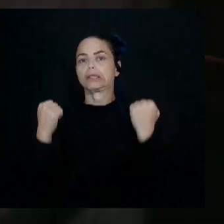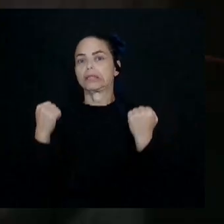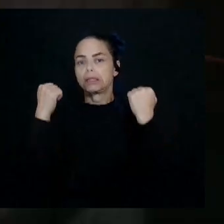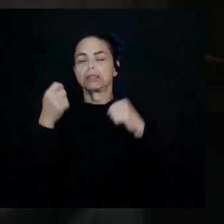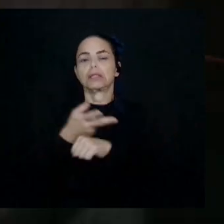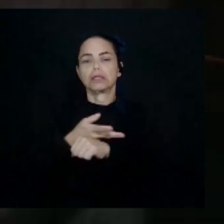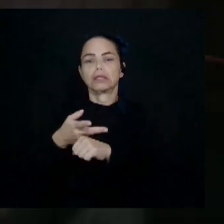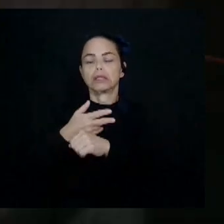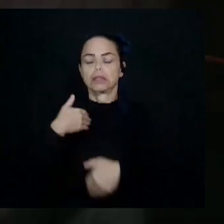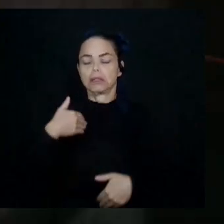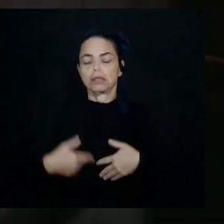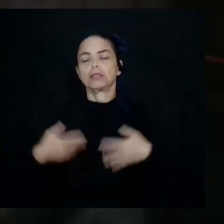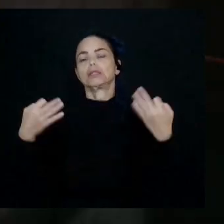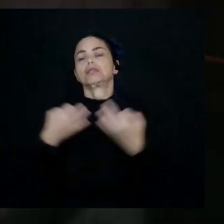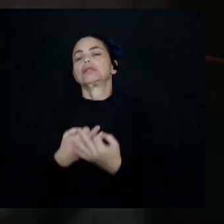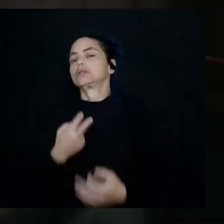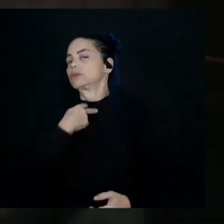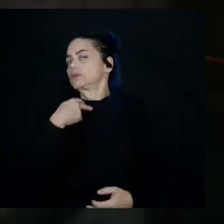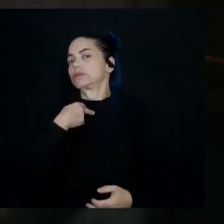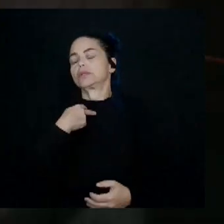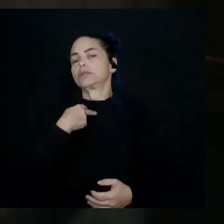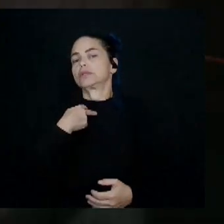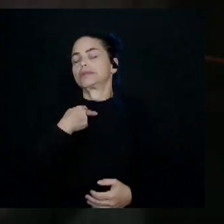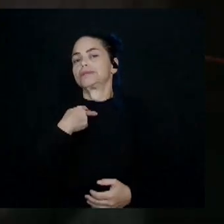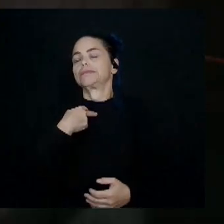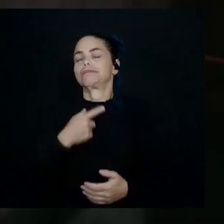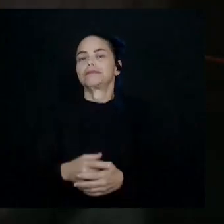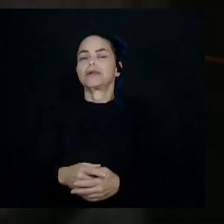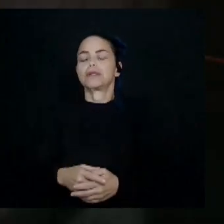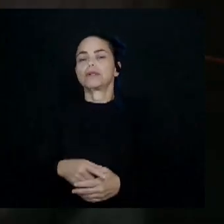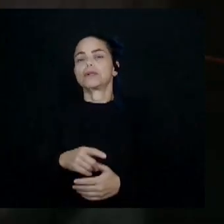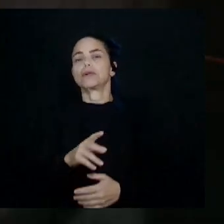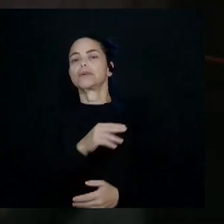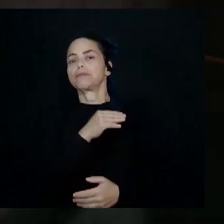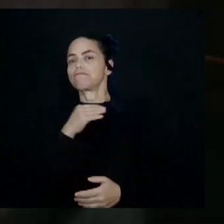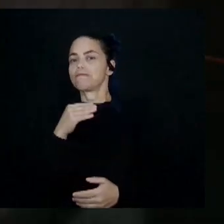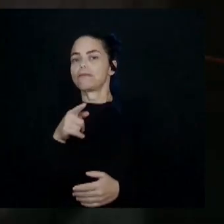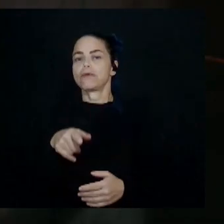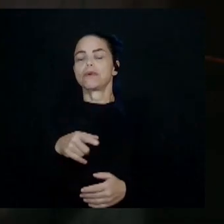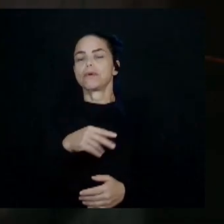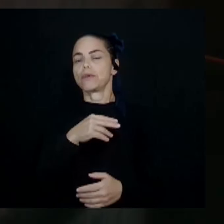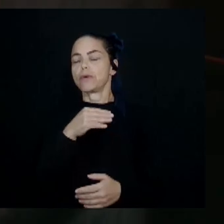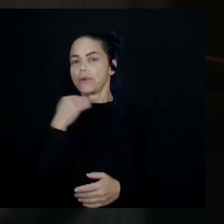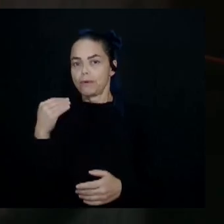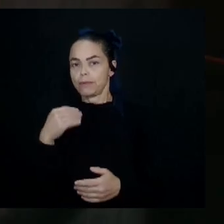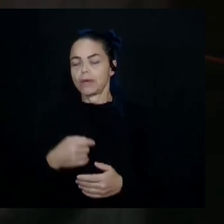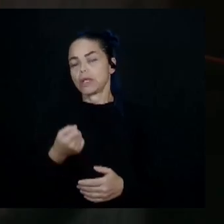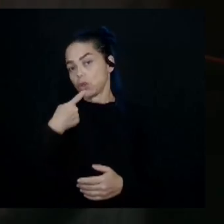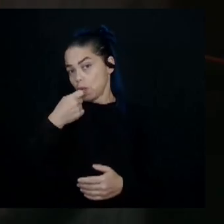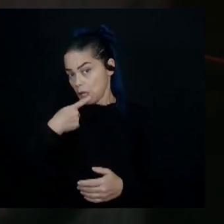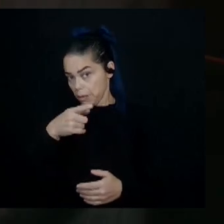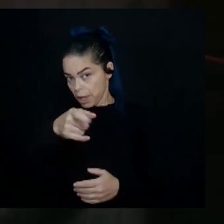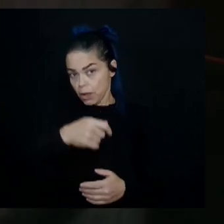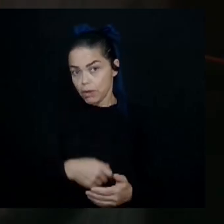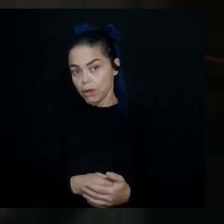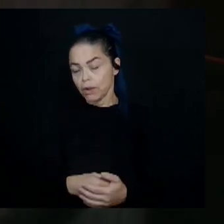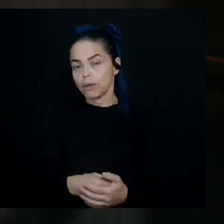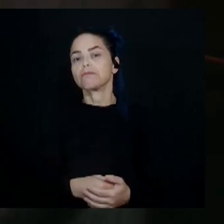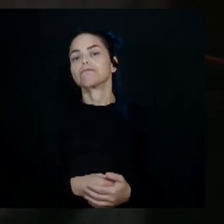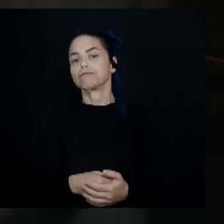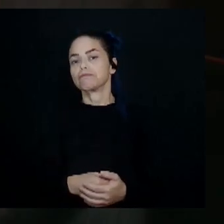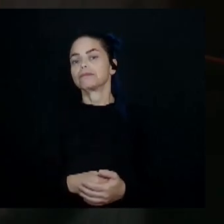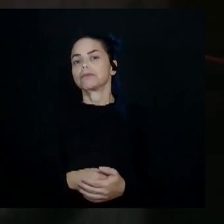corpo perfeito não pode custar a sua saúde. Tem um remedinho aí que tá dando o que falar e que o pessoal